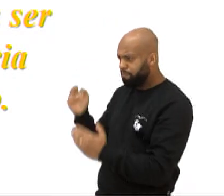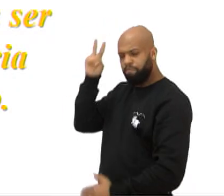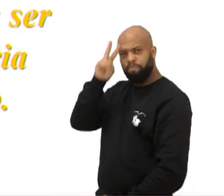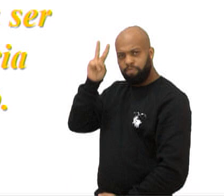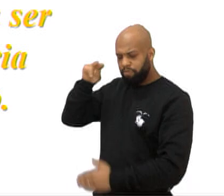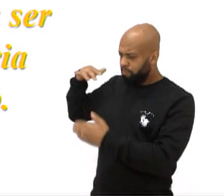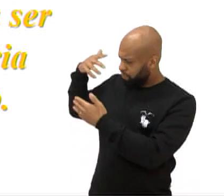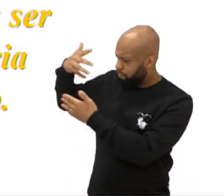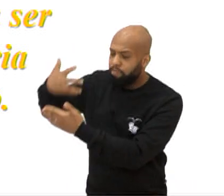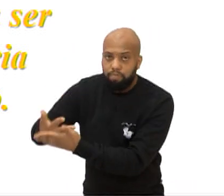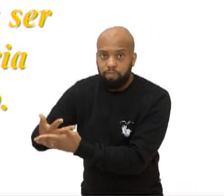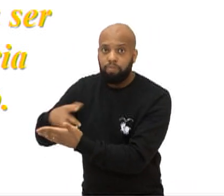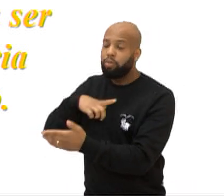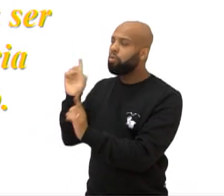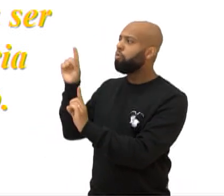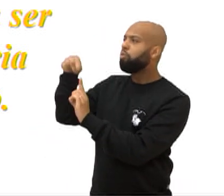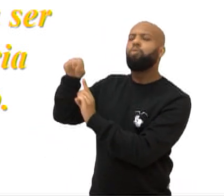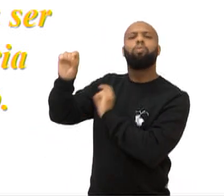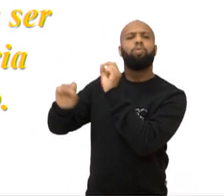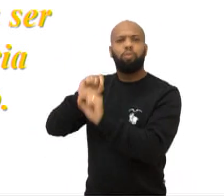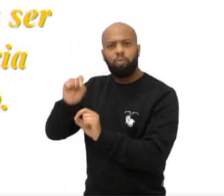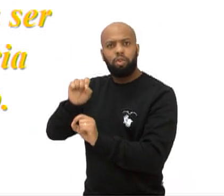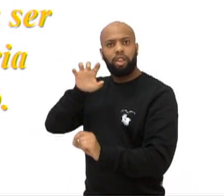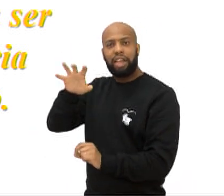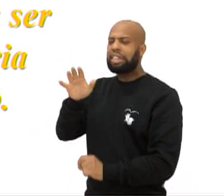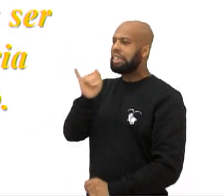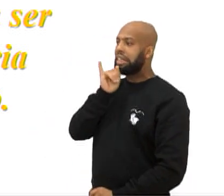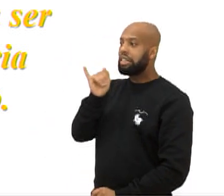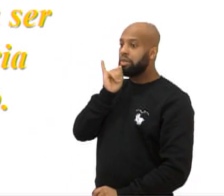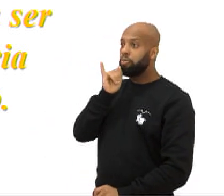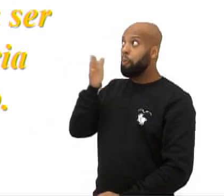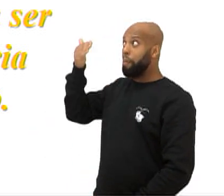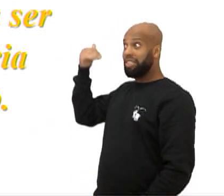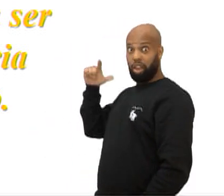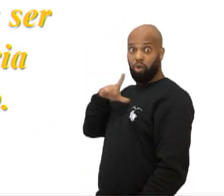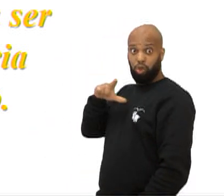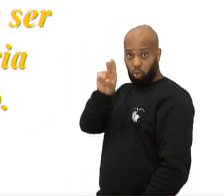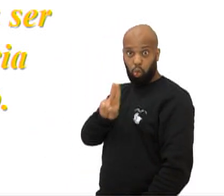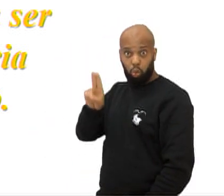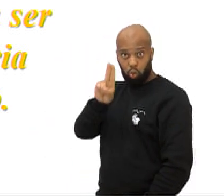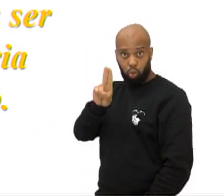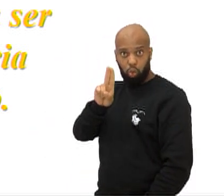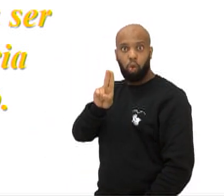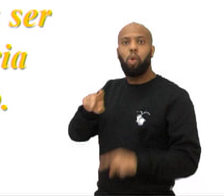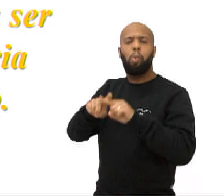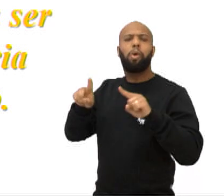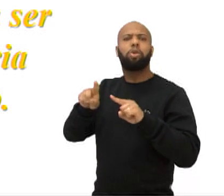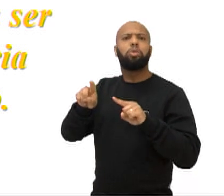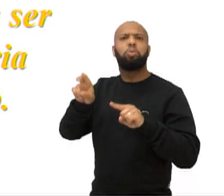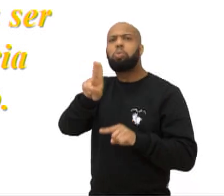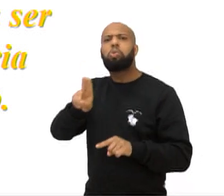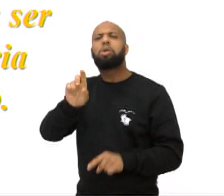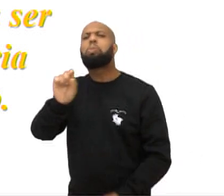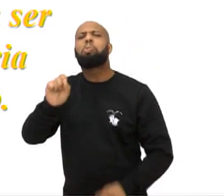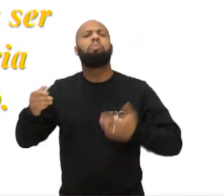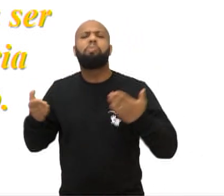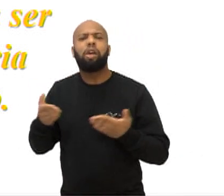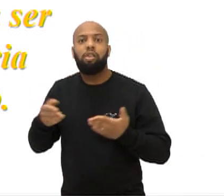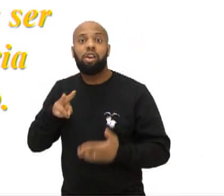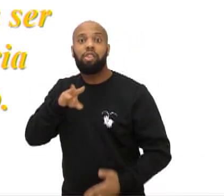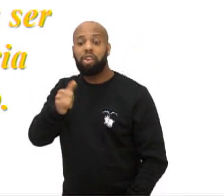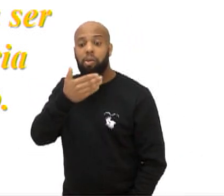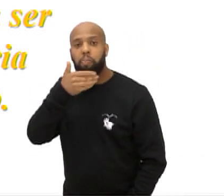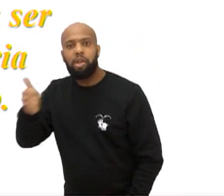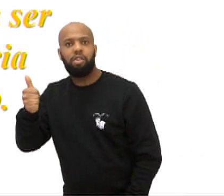histórica visando que esses exemplos do passado servem para melhorar, né,